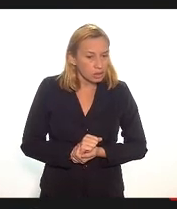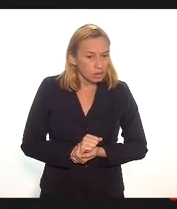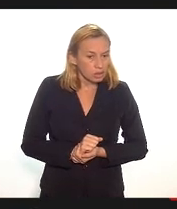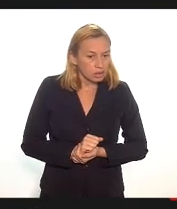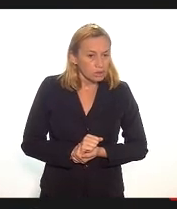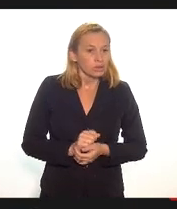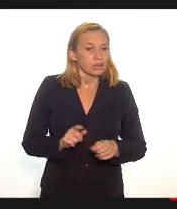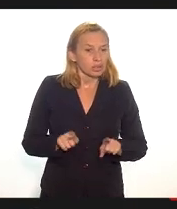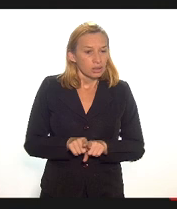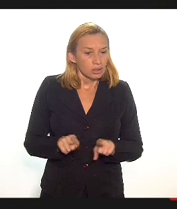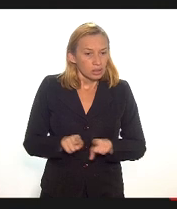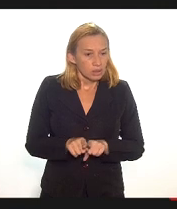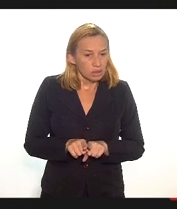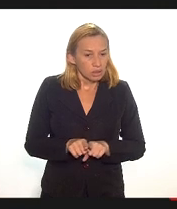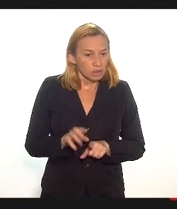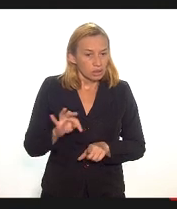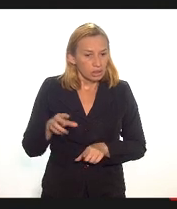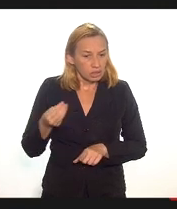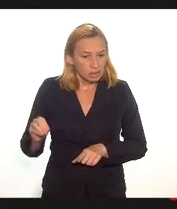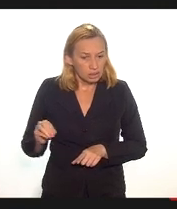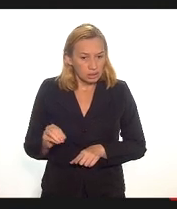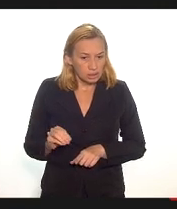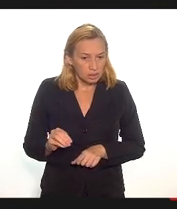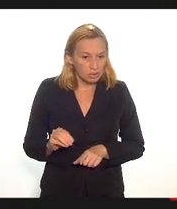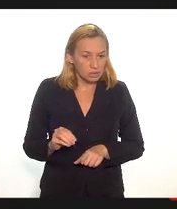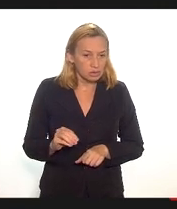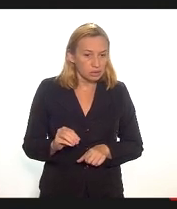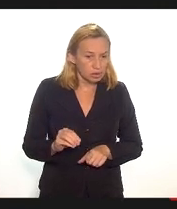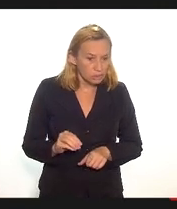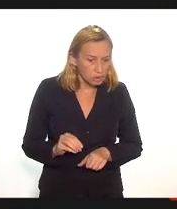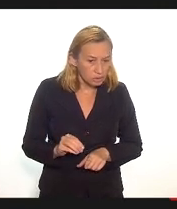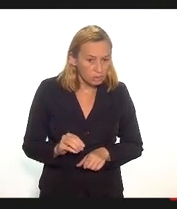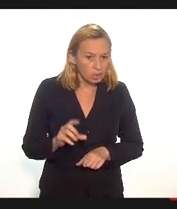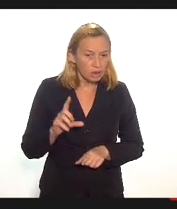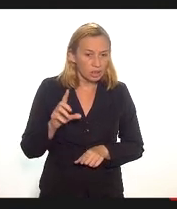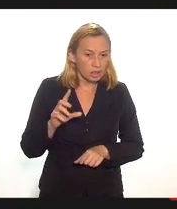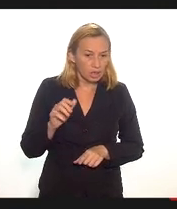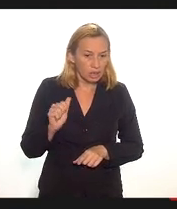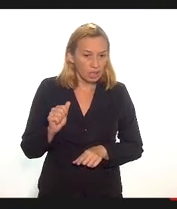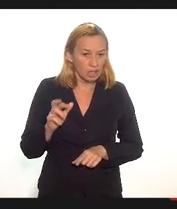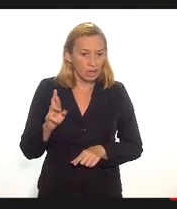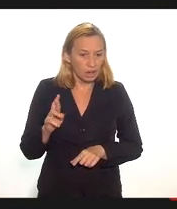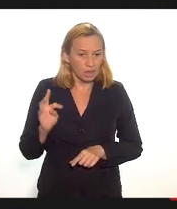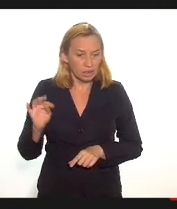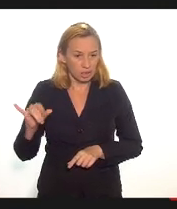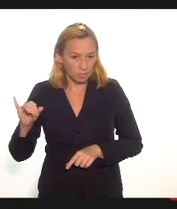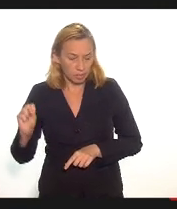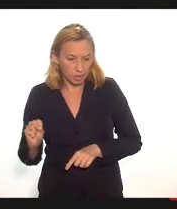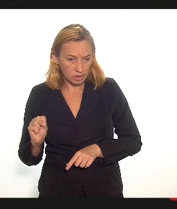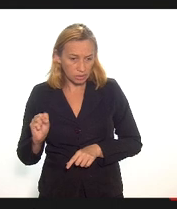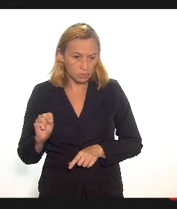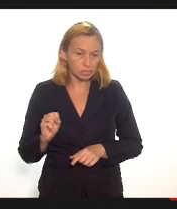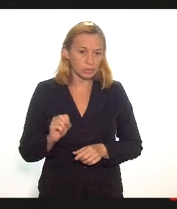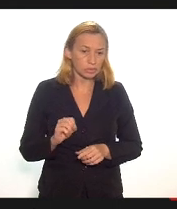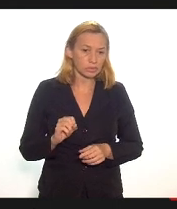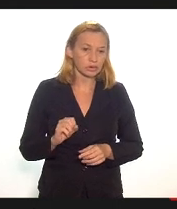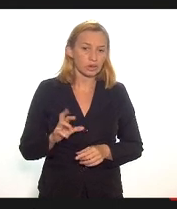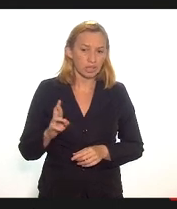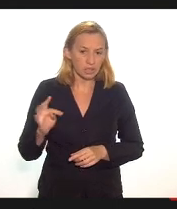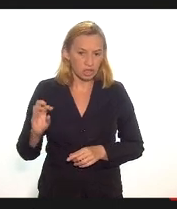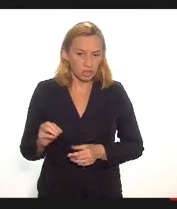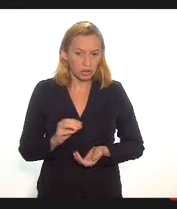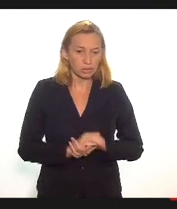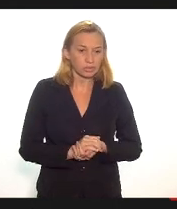Além disso, instalações arrendadas e valores de arrendamento e critérios de rateio.